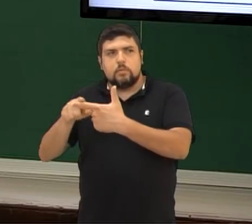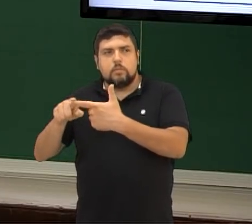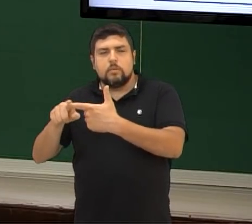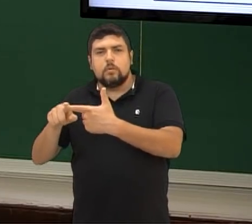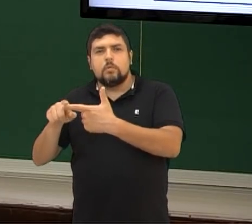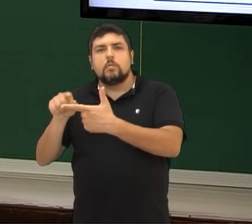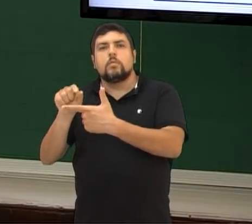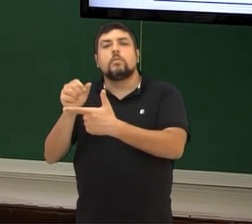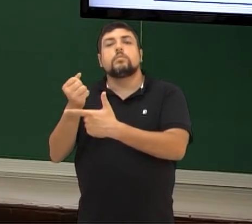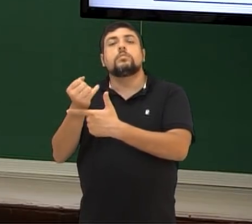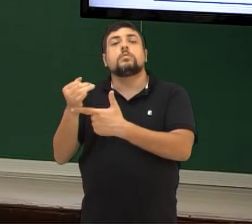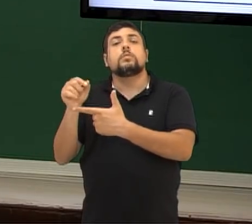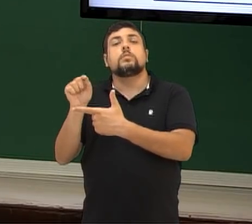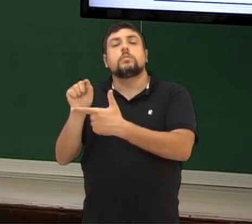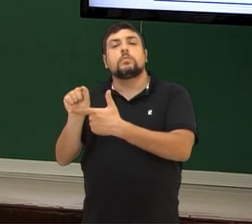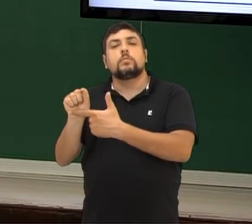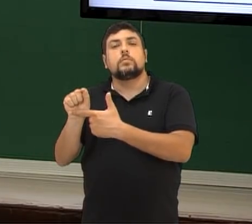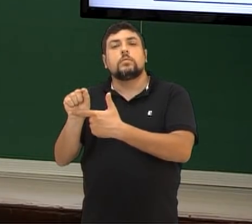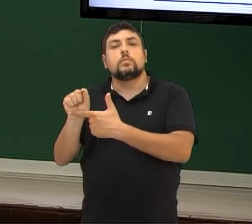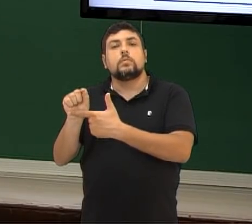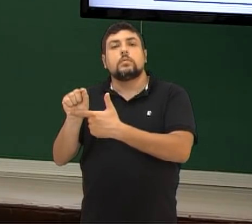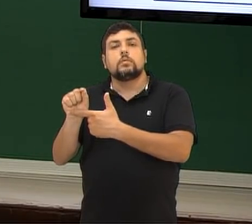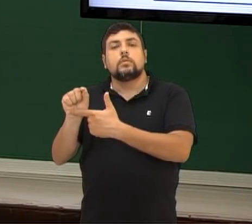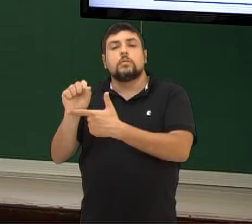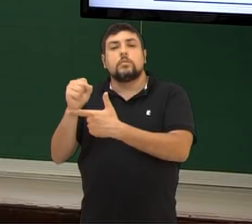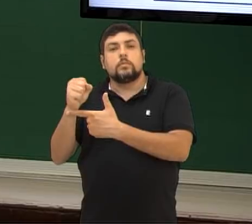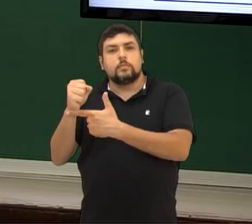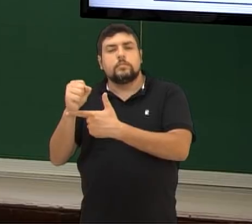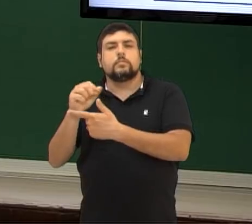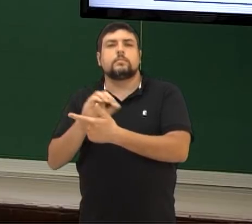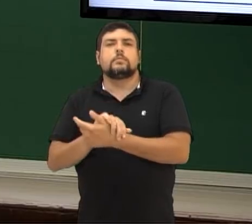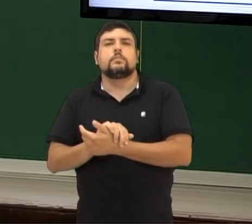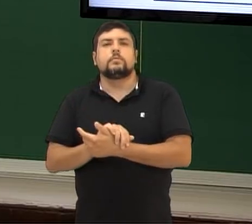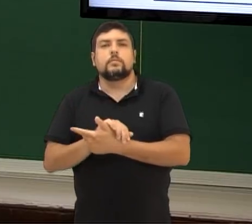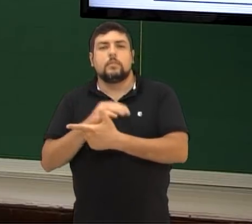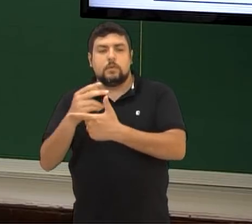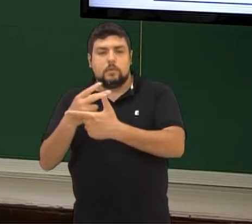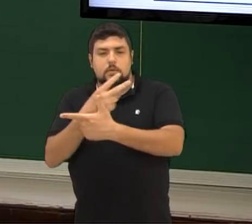você vai dividir ele por 8.